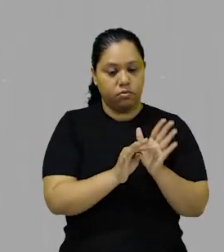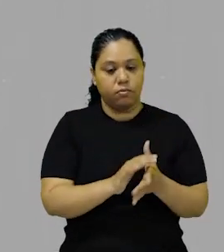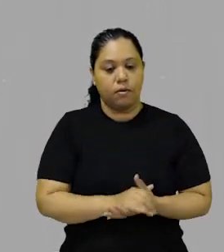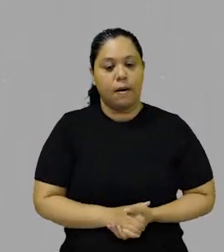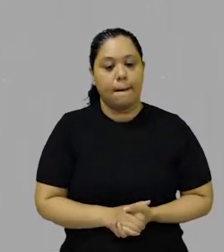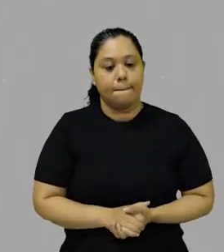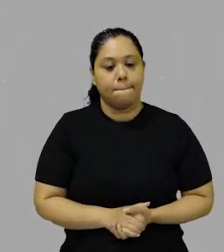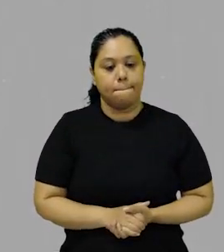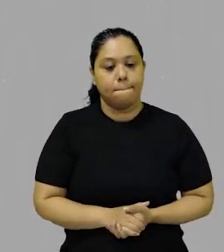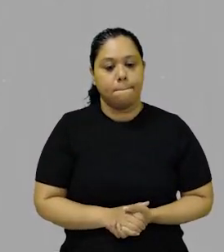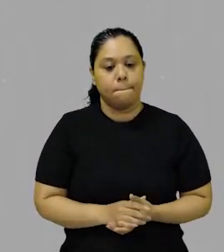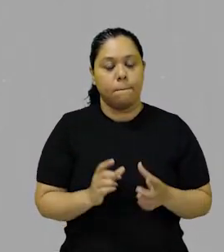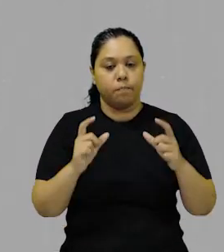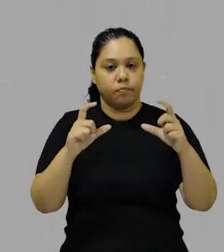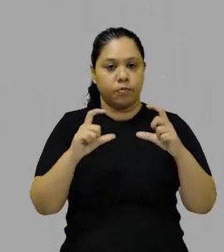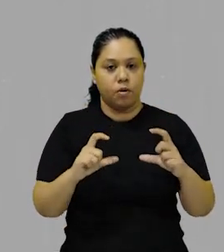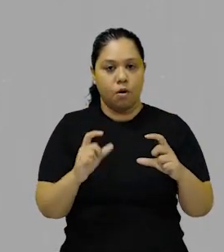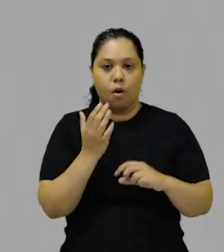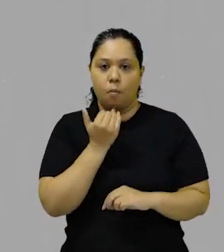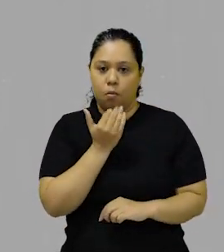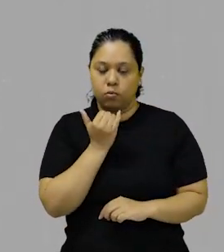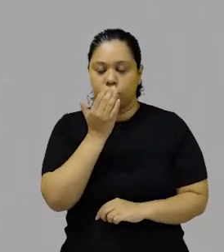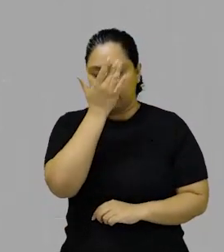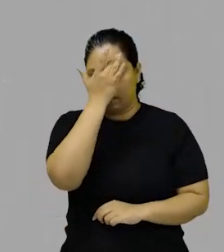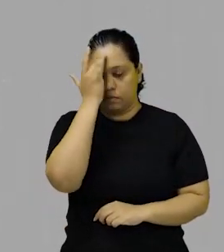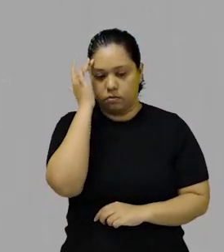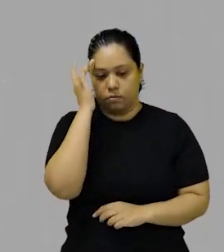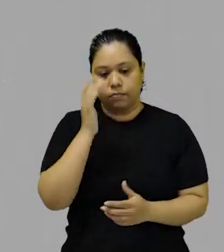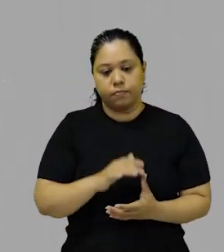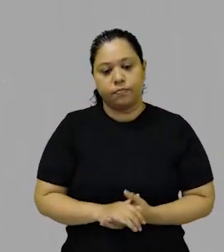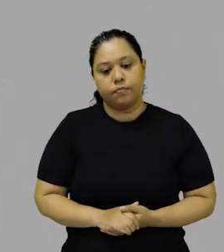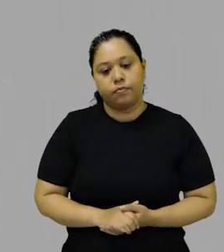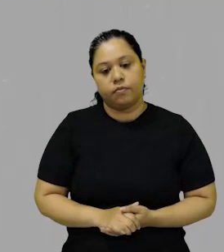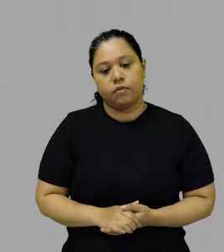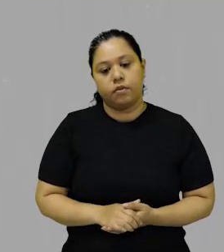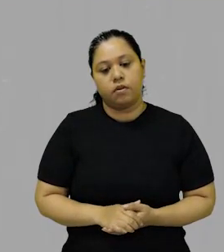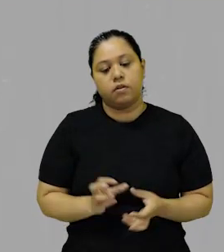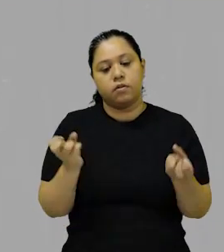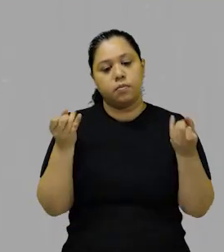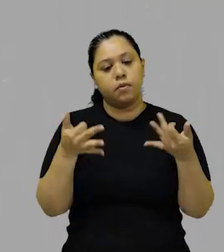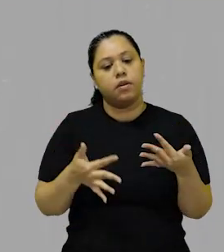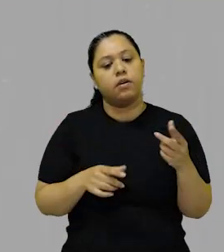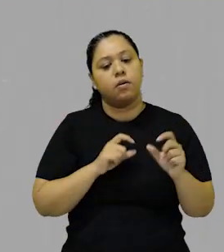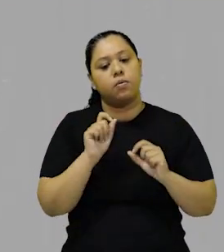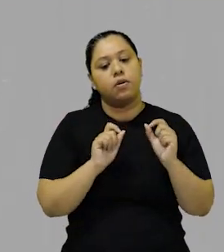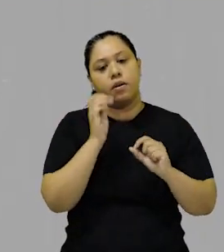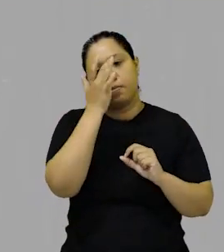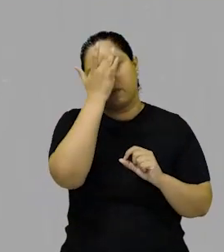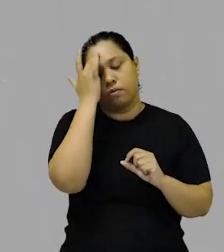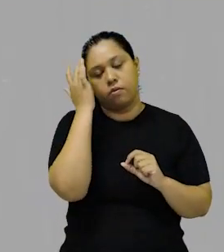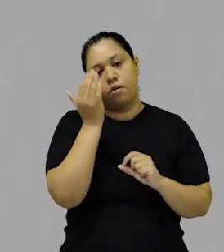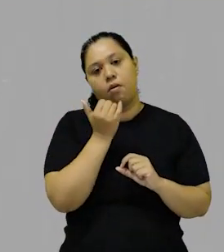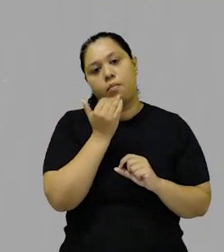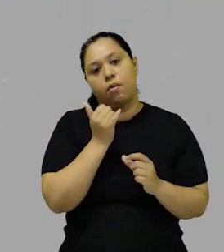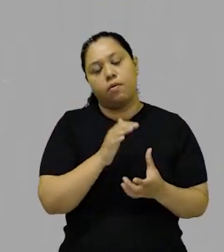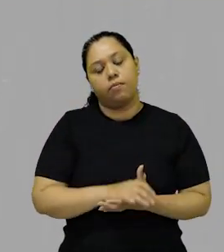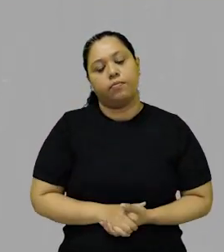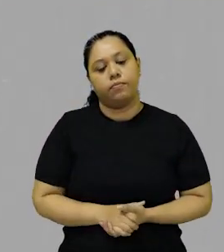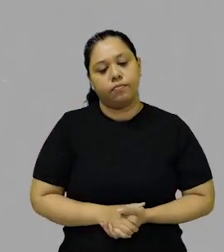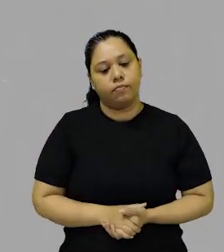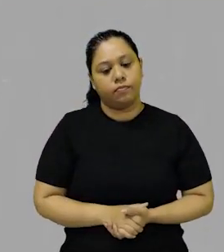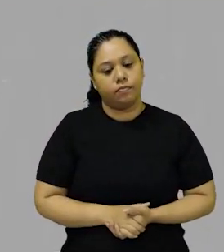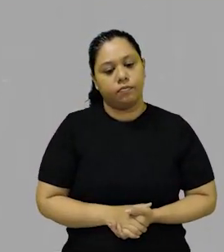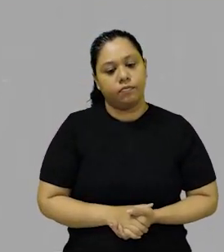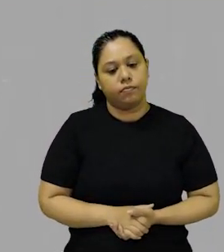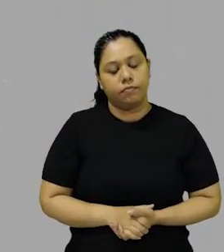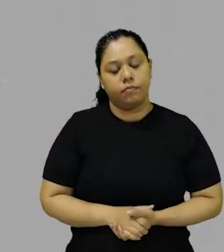aqui no meio do texto a questão do almoço da pessoa, aí ela descreve o que a pessoa comeu, ó, tuna salad, mashed potatoes,